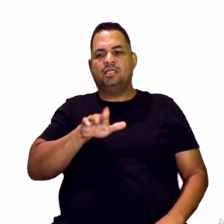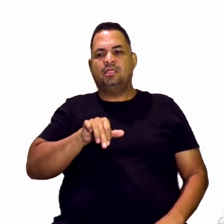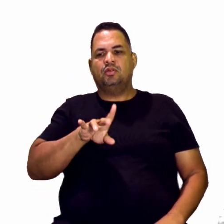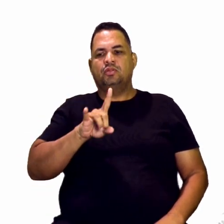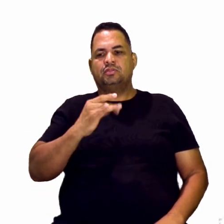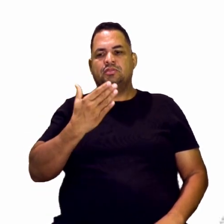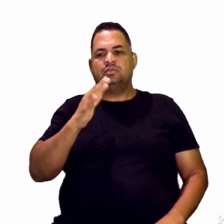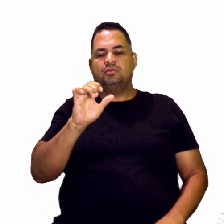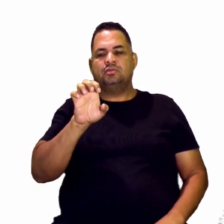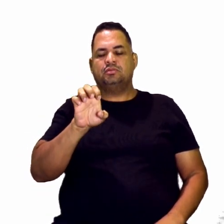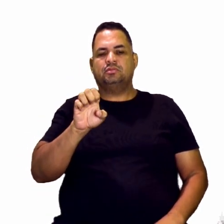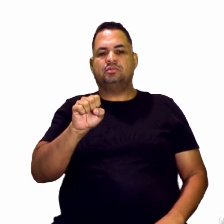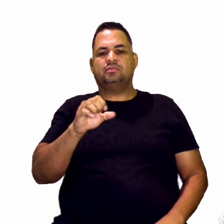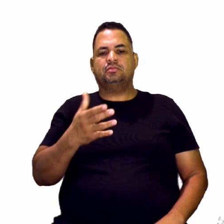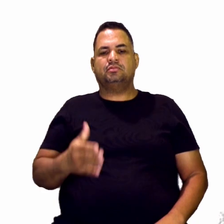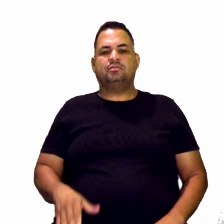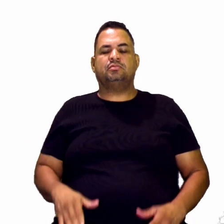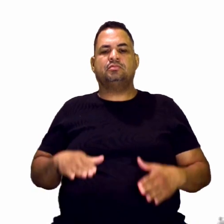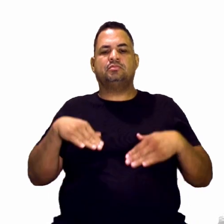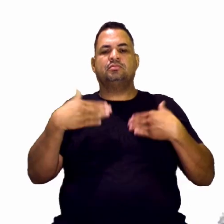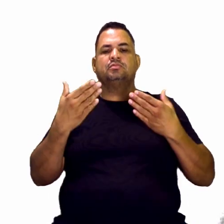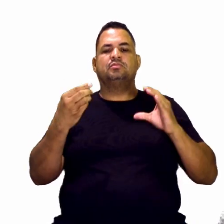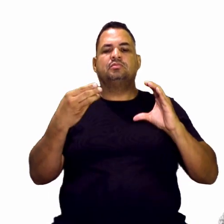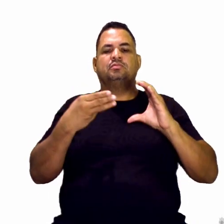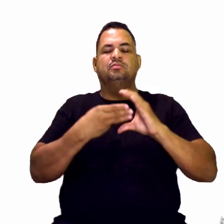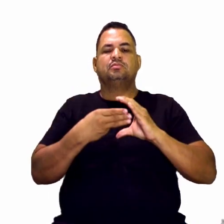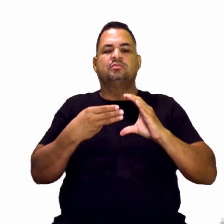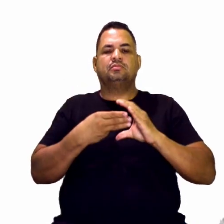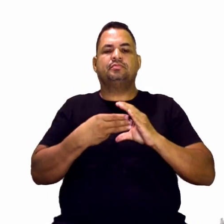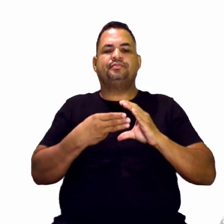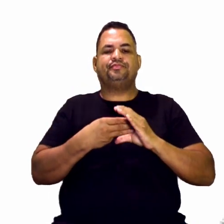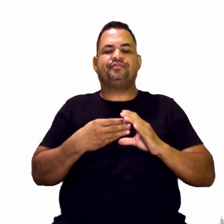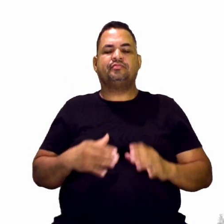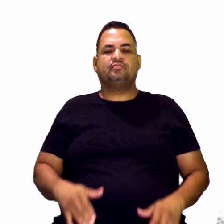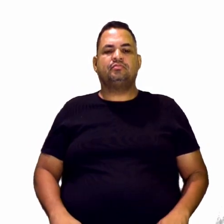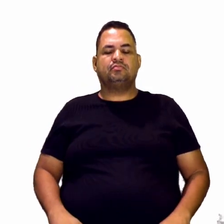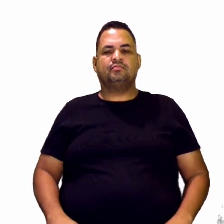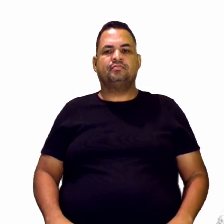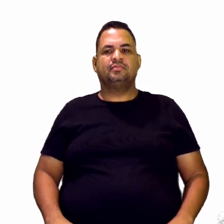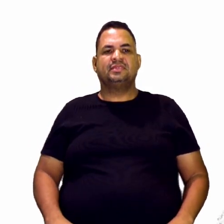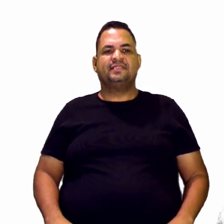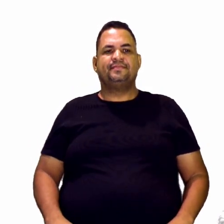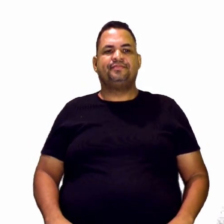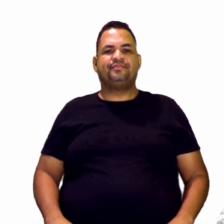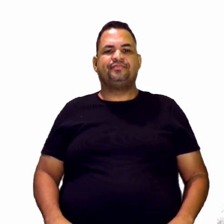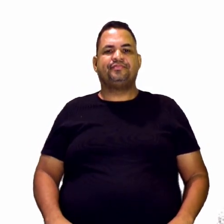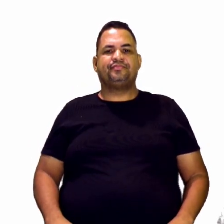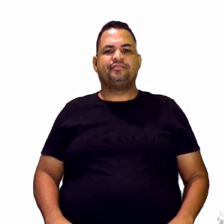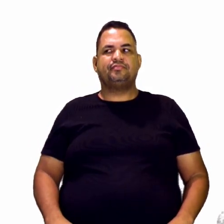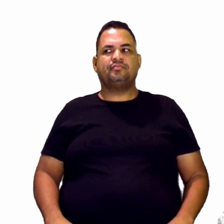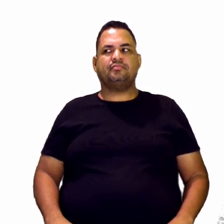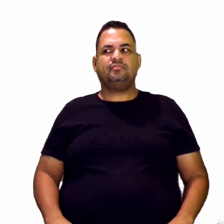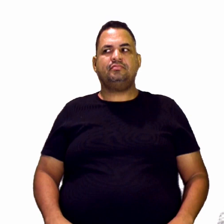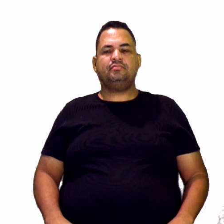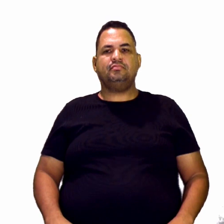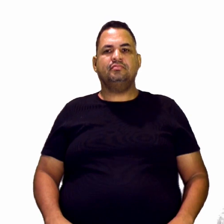está escrito aqui, que é quando uma célula ela acaba